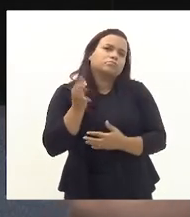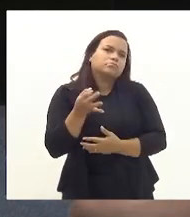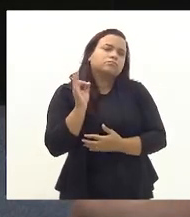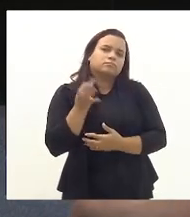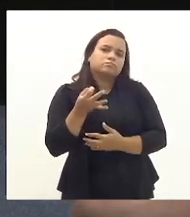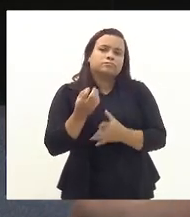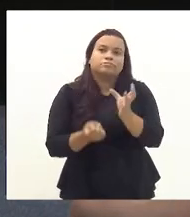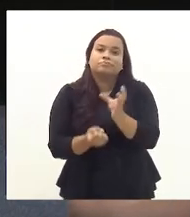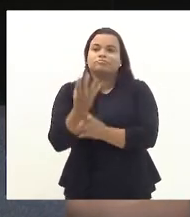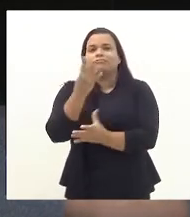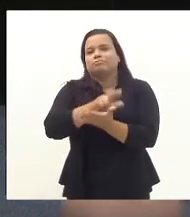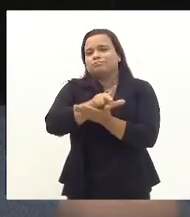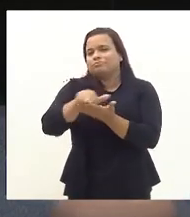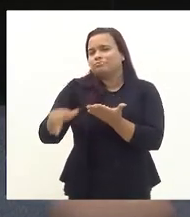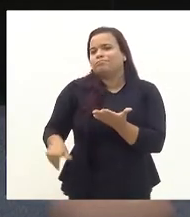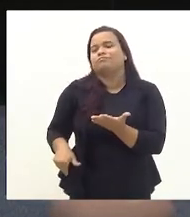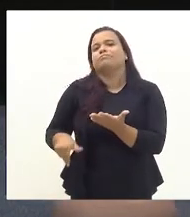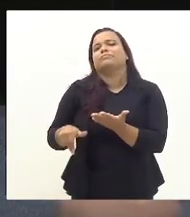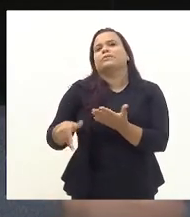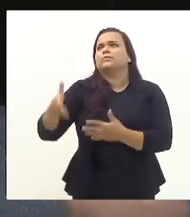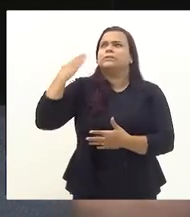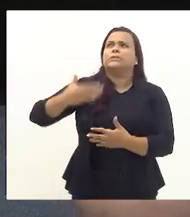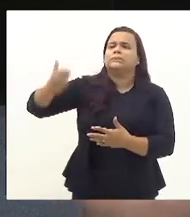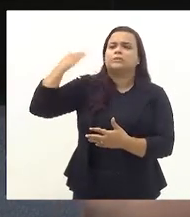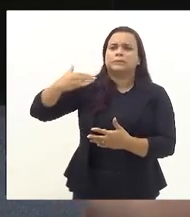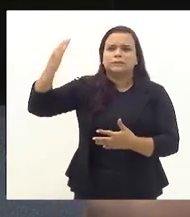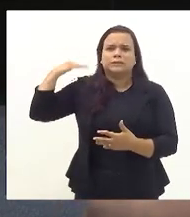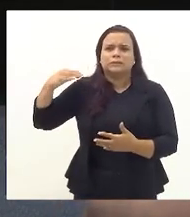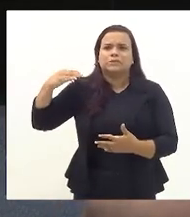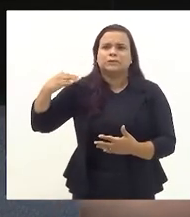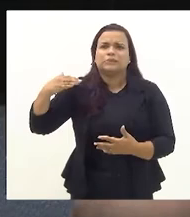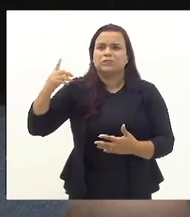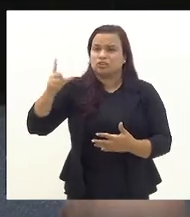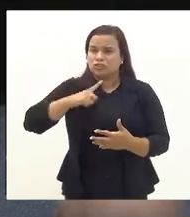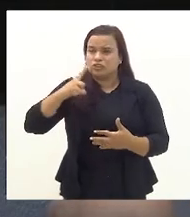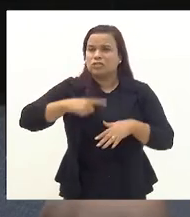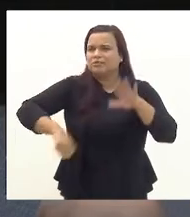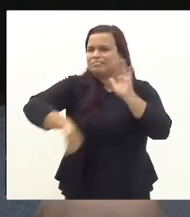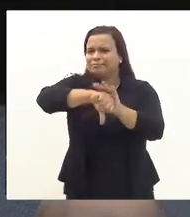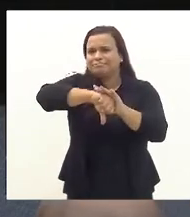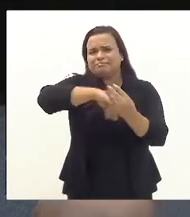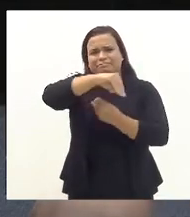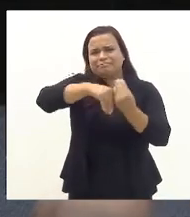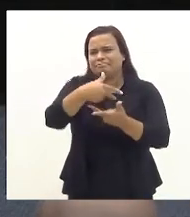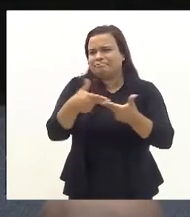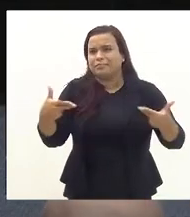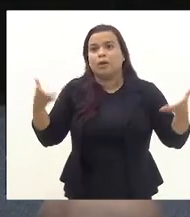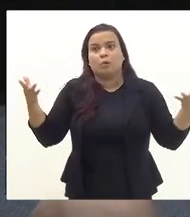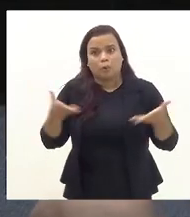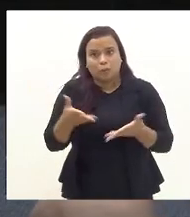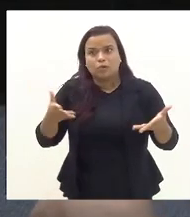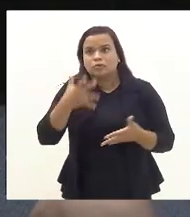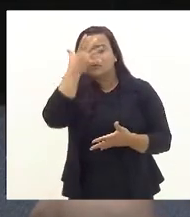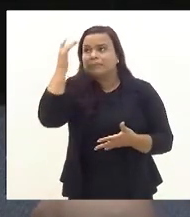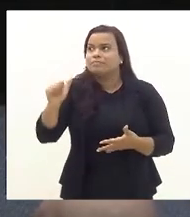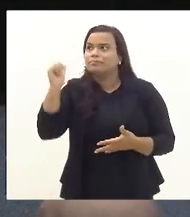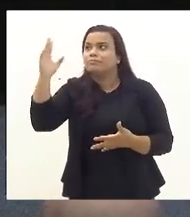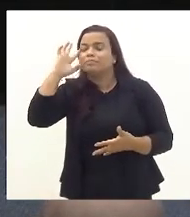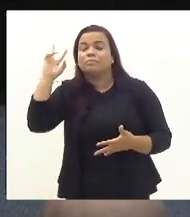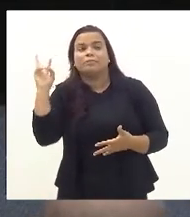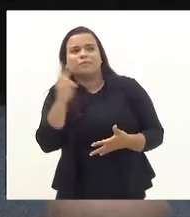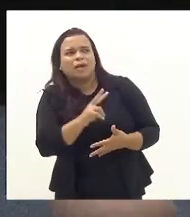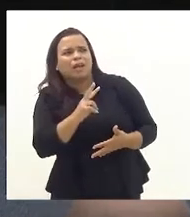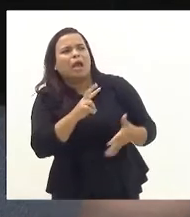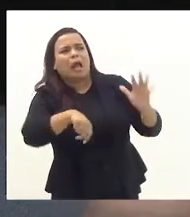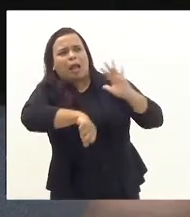que muito tempo atrás era muito criminalizada, né? E hoje em dia ainda continua sendo. E essa é uma das nossas grandes